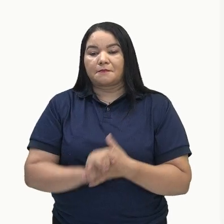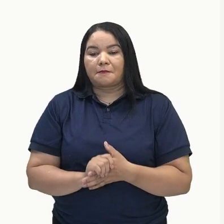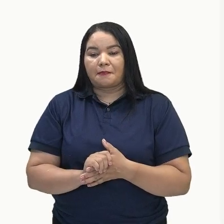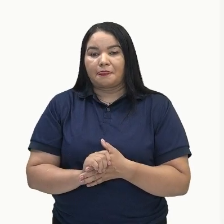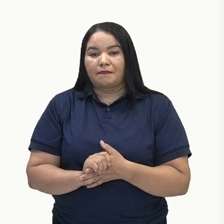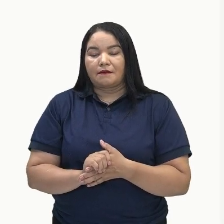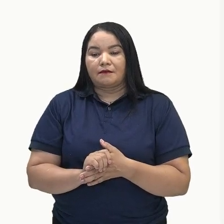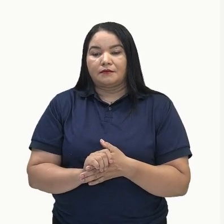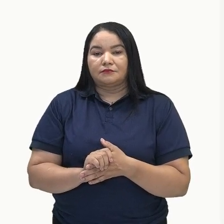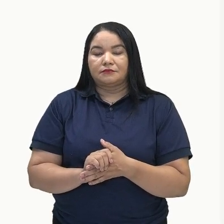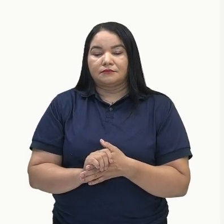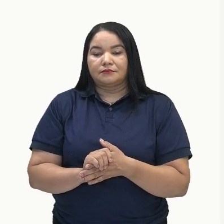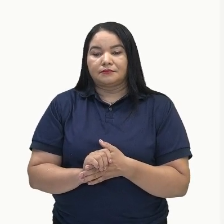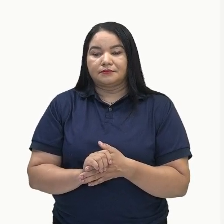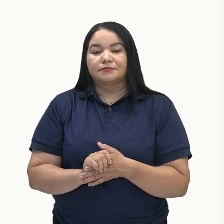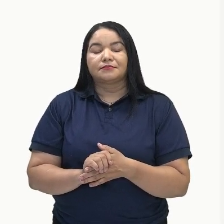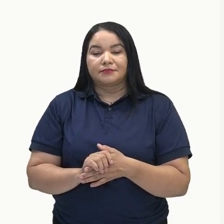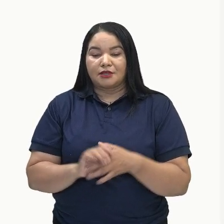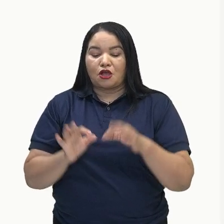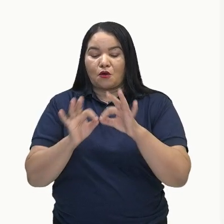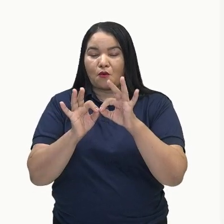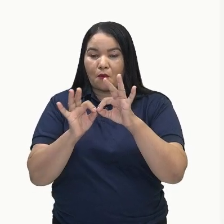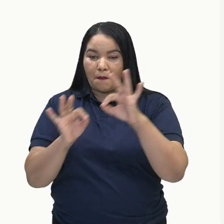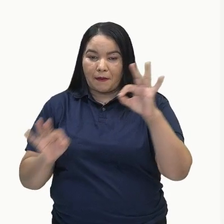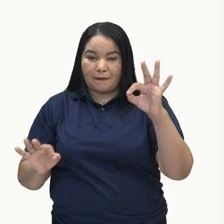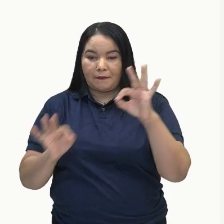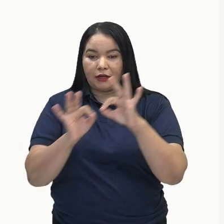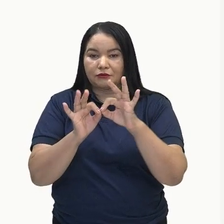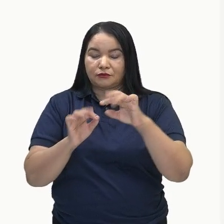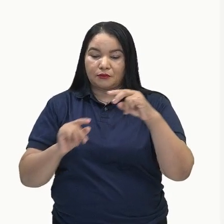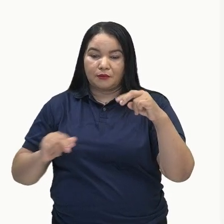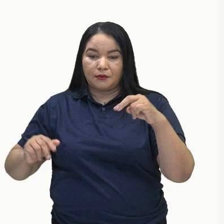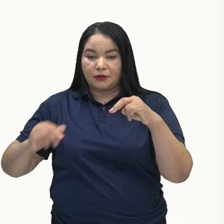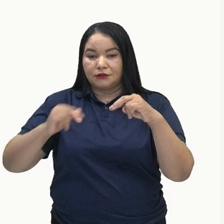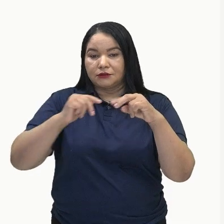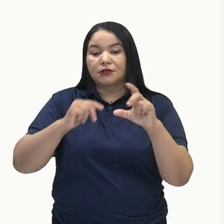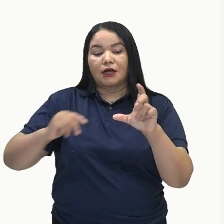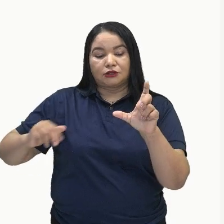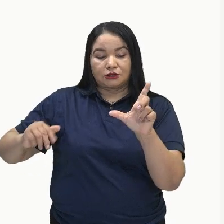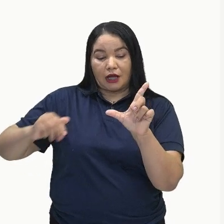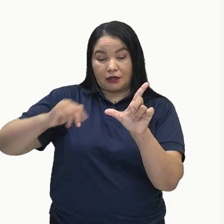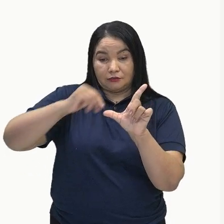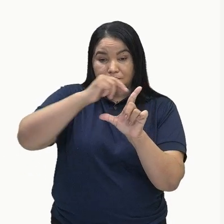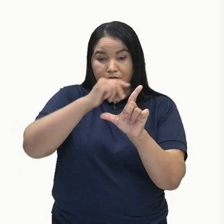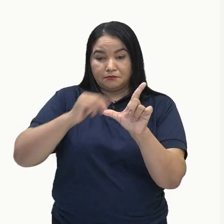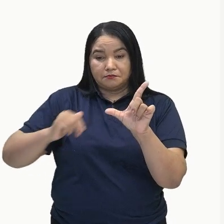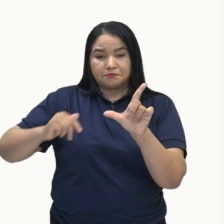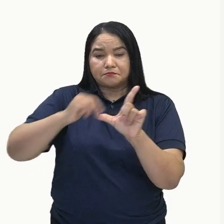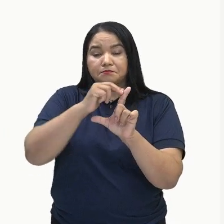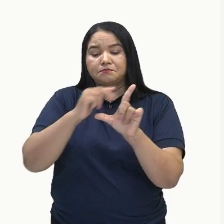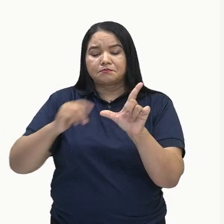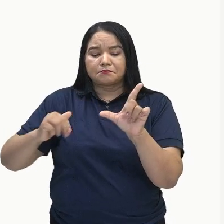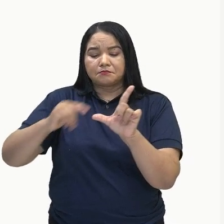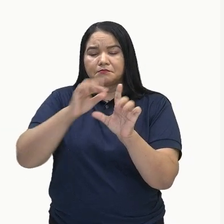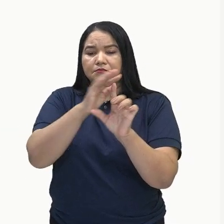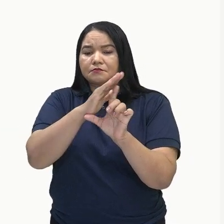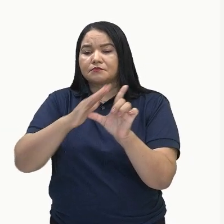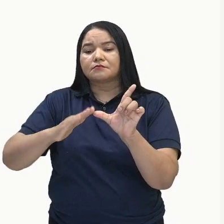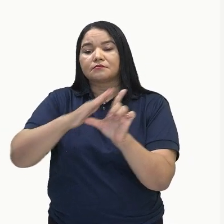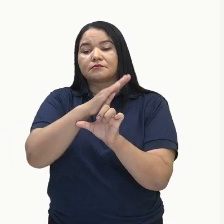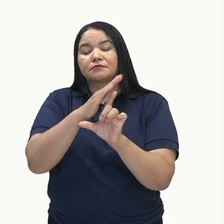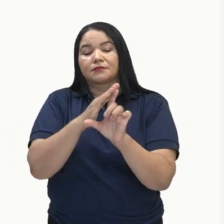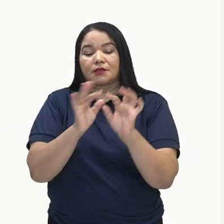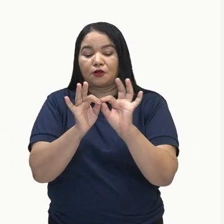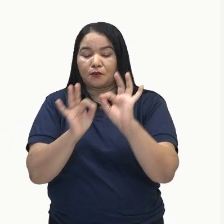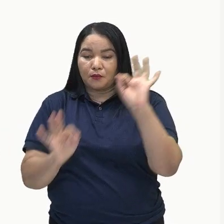encontramos aí o comprimento da escada para alcançar o topo do muro, tá legal?